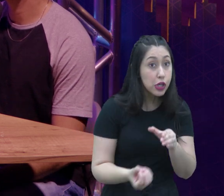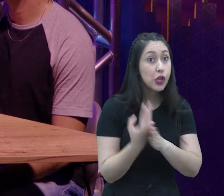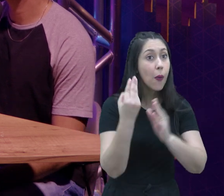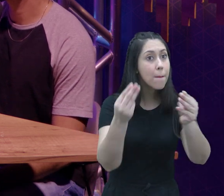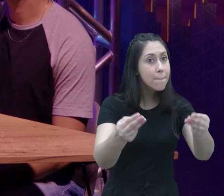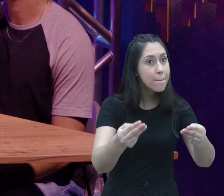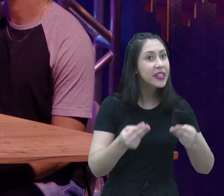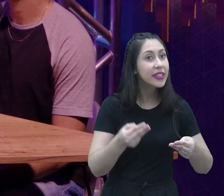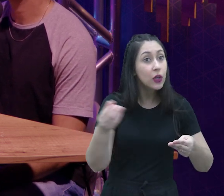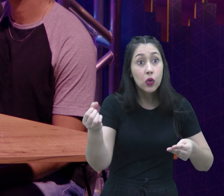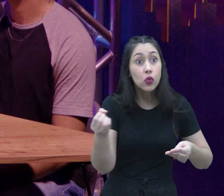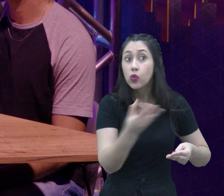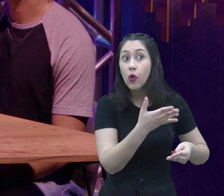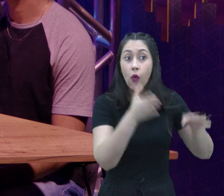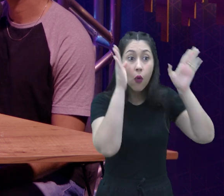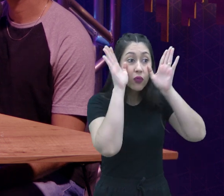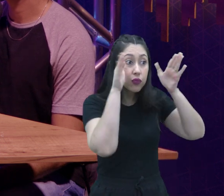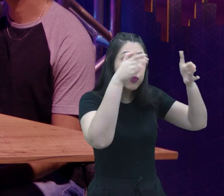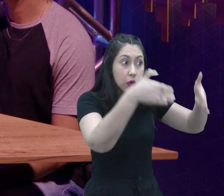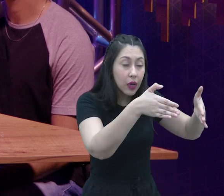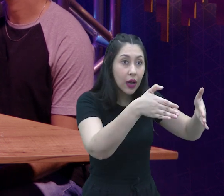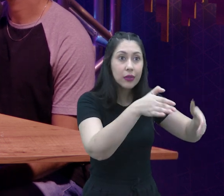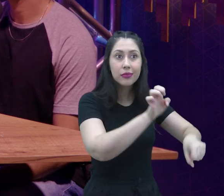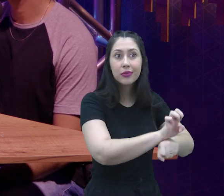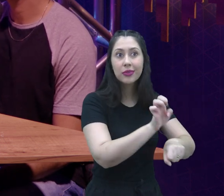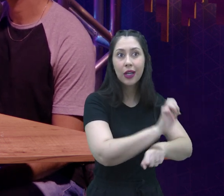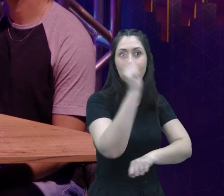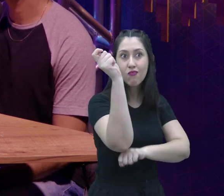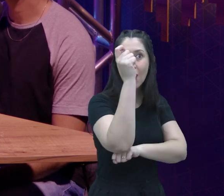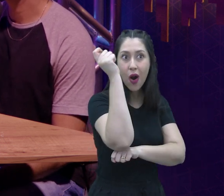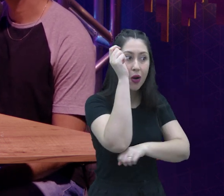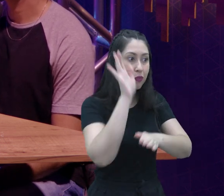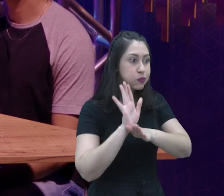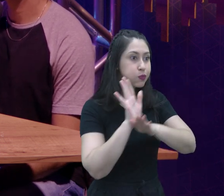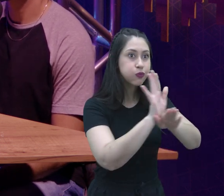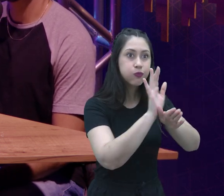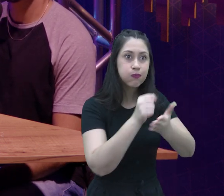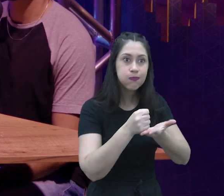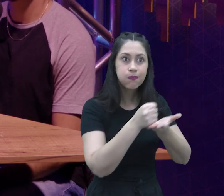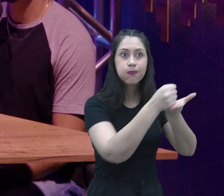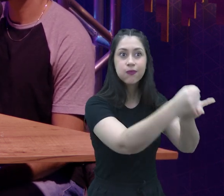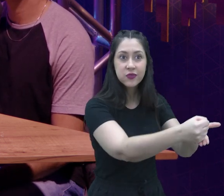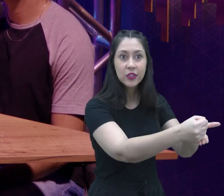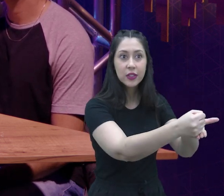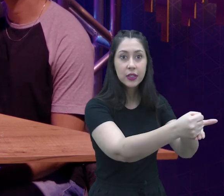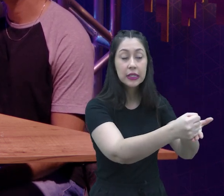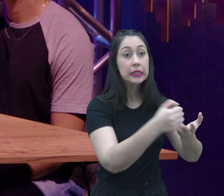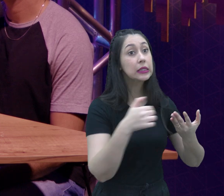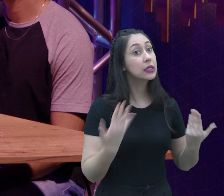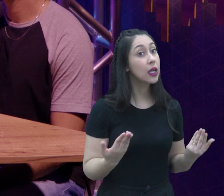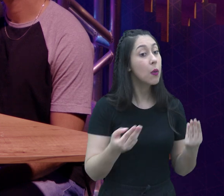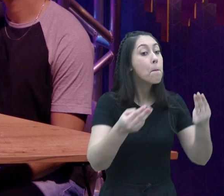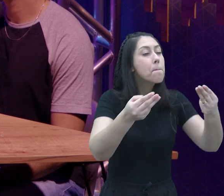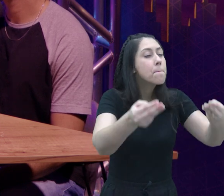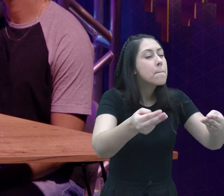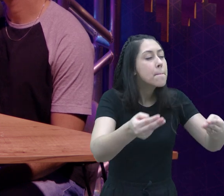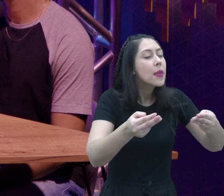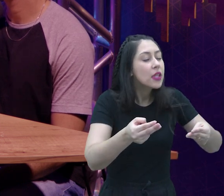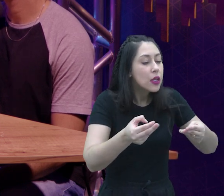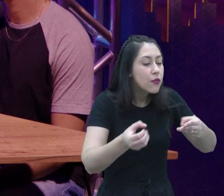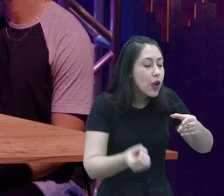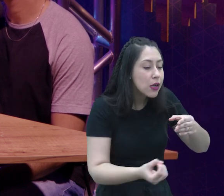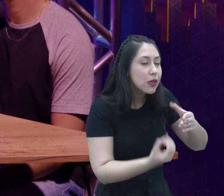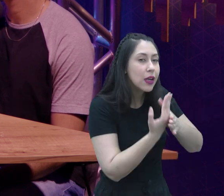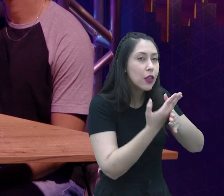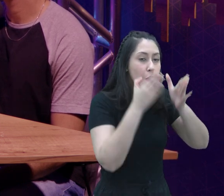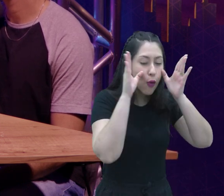um novo ministério criado só para ajudar o estado e reconstruir o estado. Então, esses estados são pensados de maneira